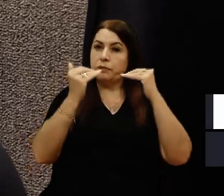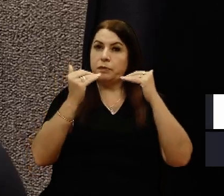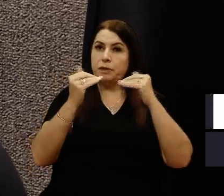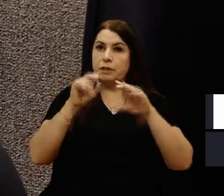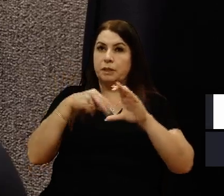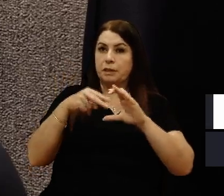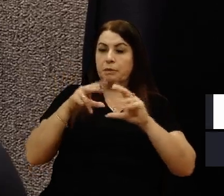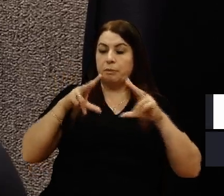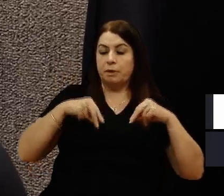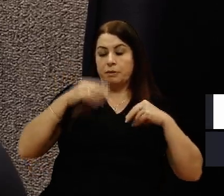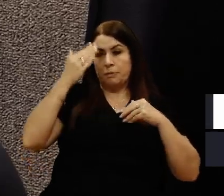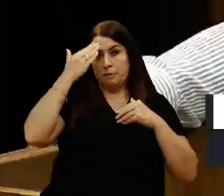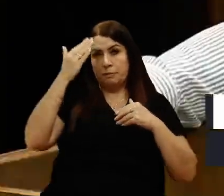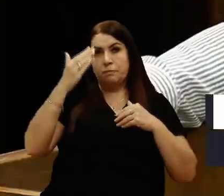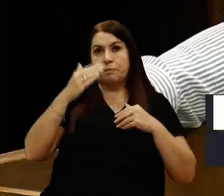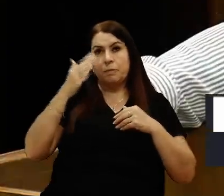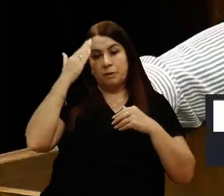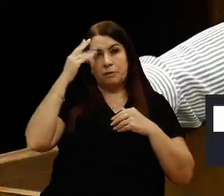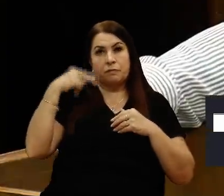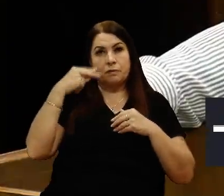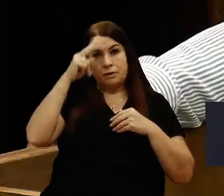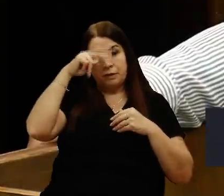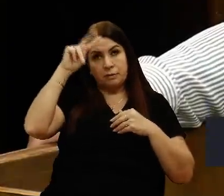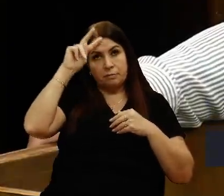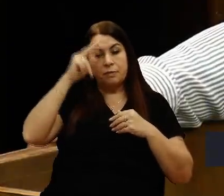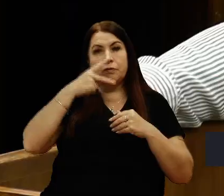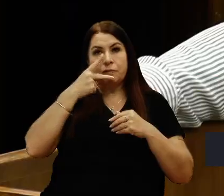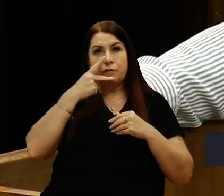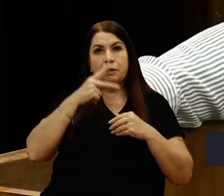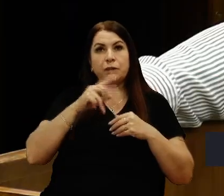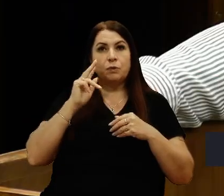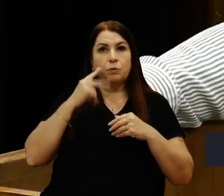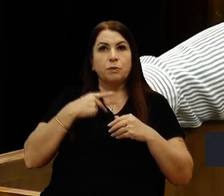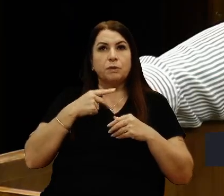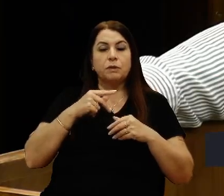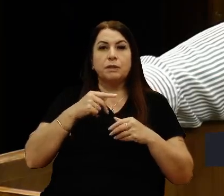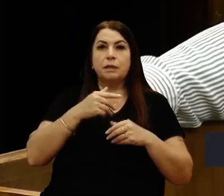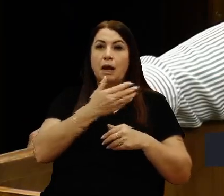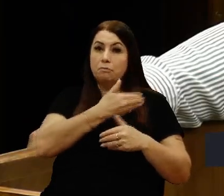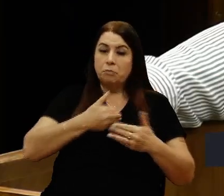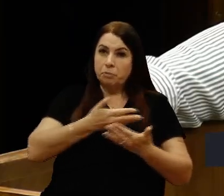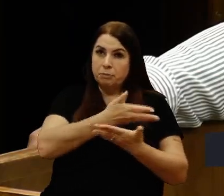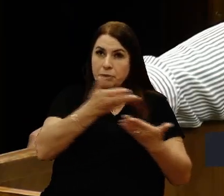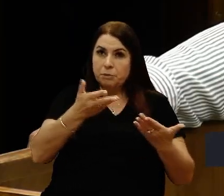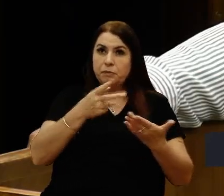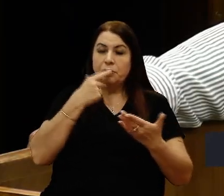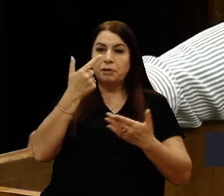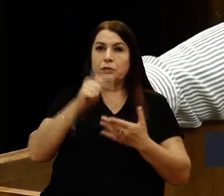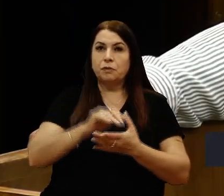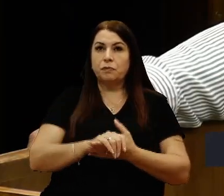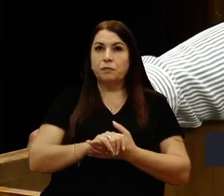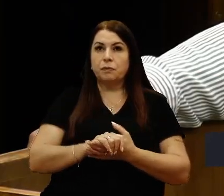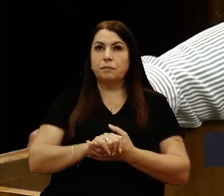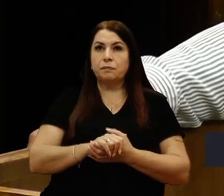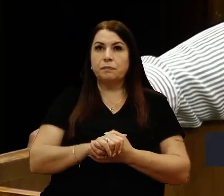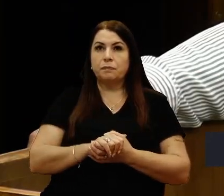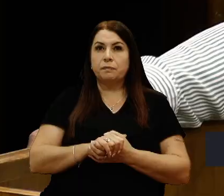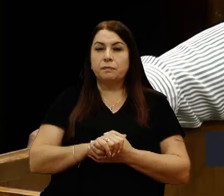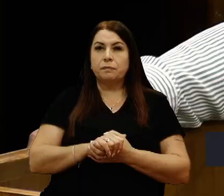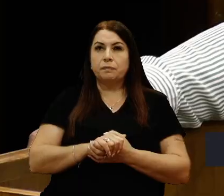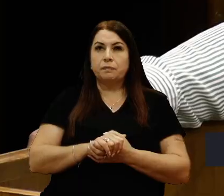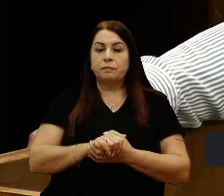Câmara merece. Obrigado, vereador. Obrigado, vereador Edson. Eu já disse, já reconheci isso publicamente, mas falo mais uma vez, as